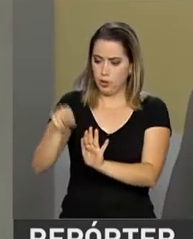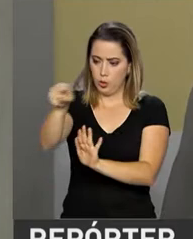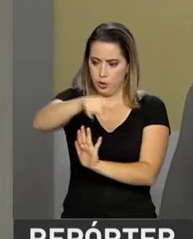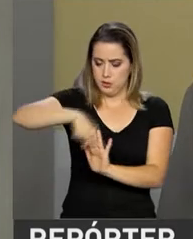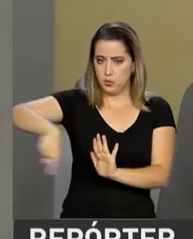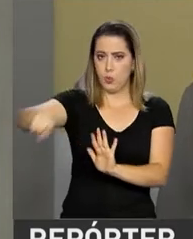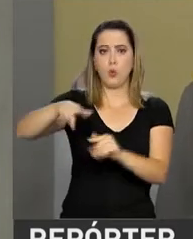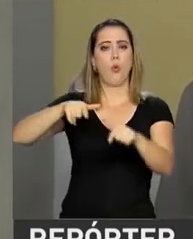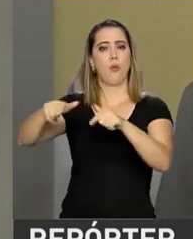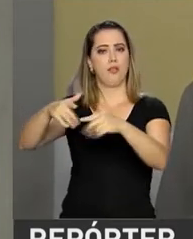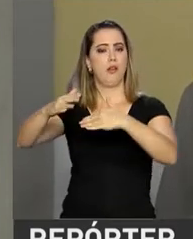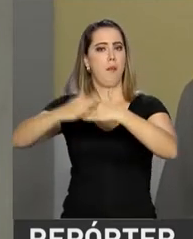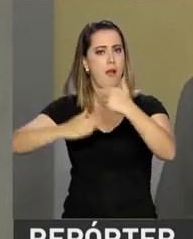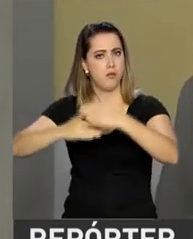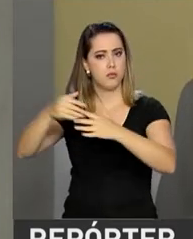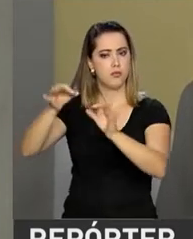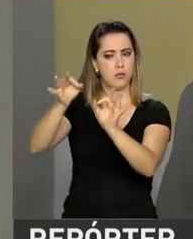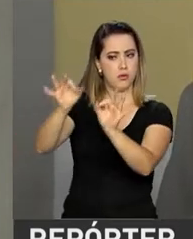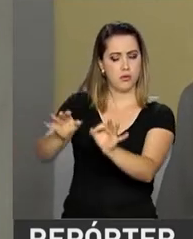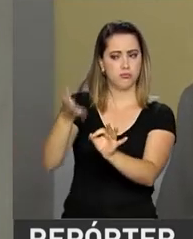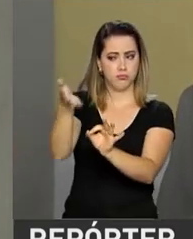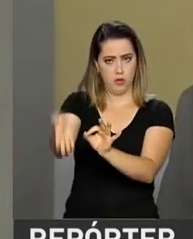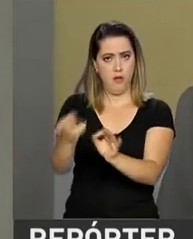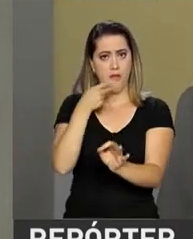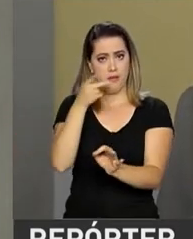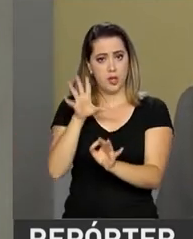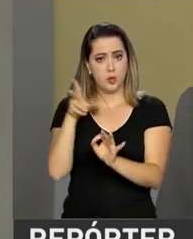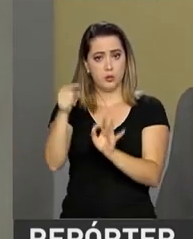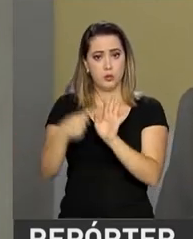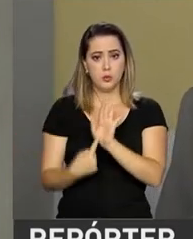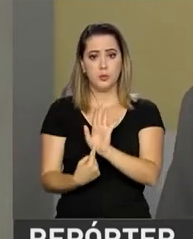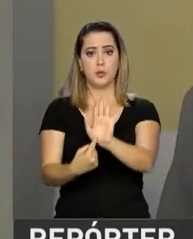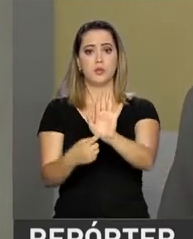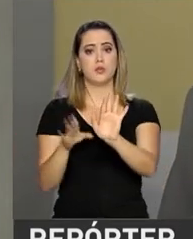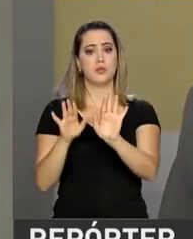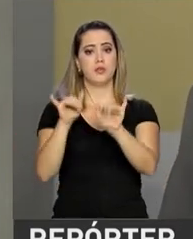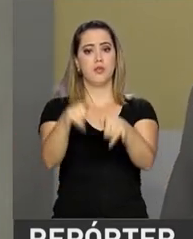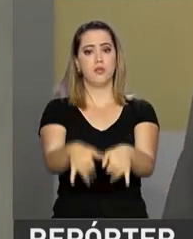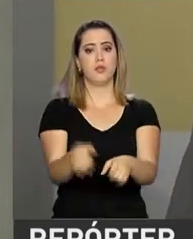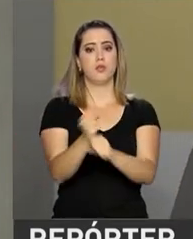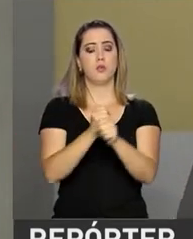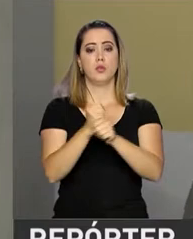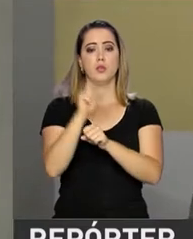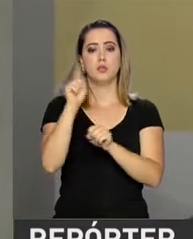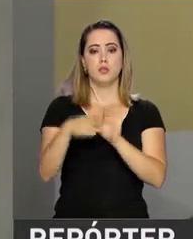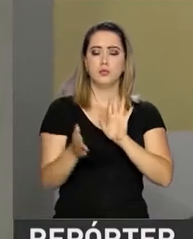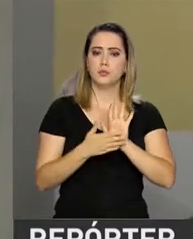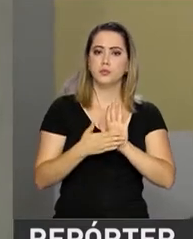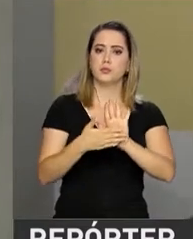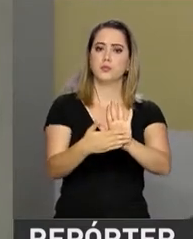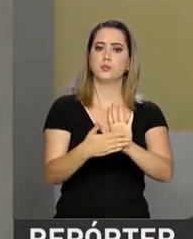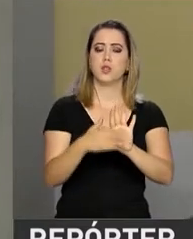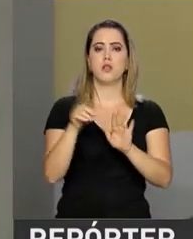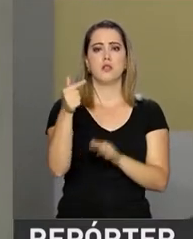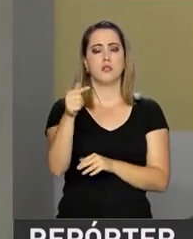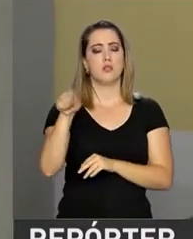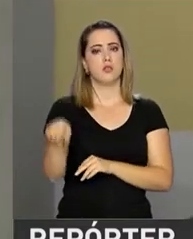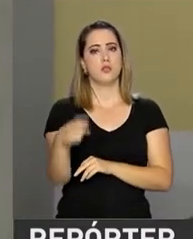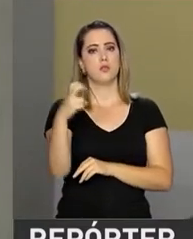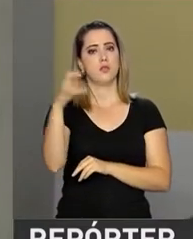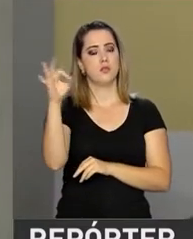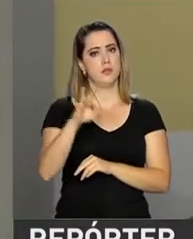central mas os analistas dizem que tudo isso indica que até o final do ano é muito provável que esteja em 76 7%